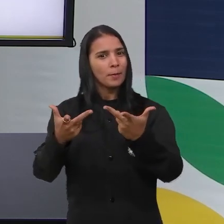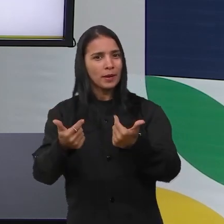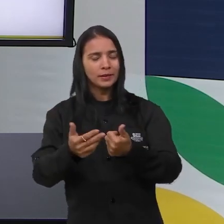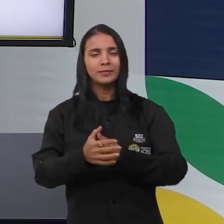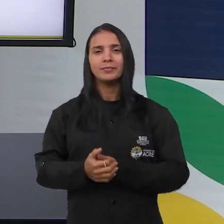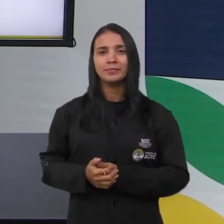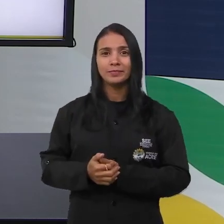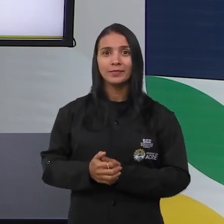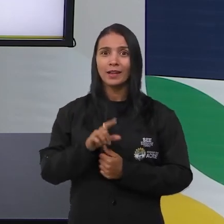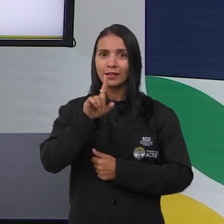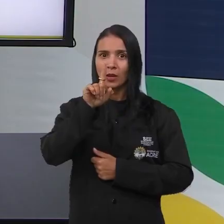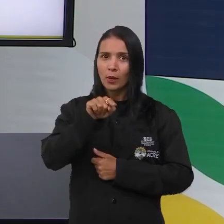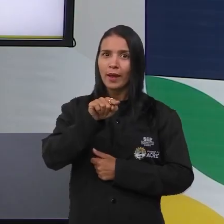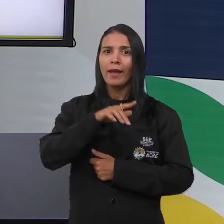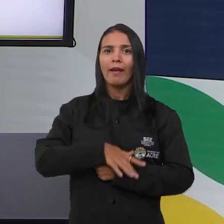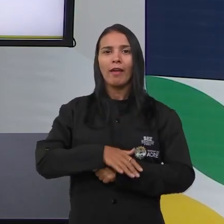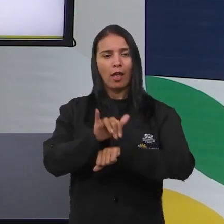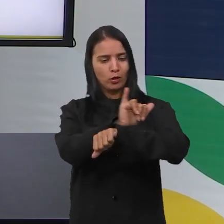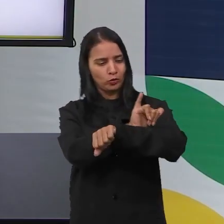o mecanismo principal,